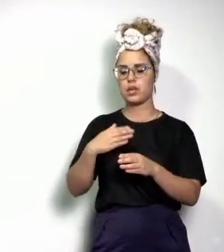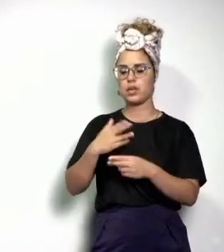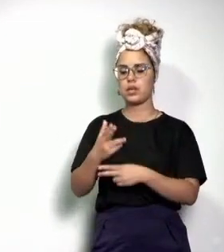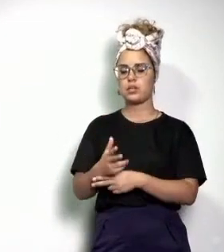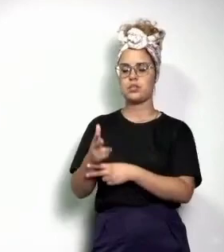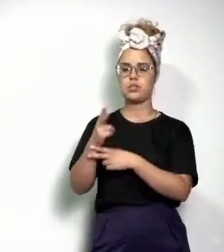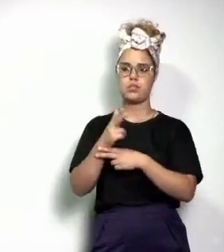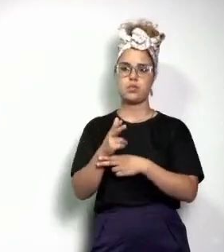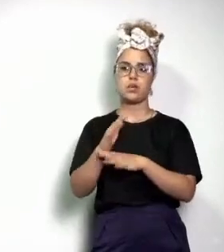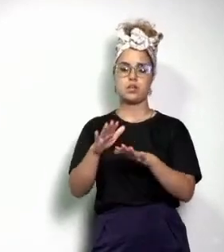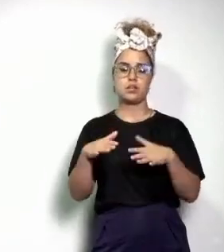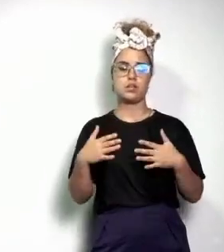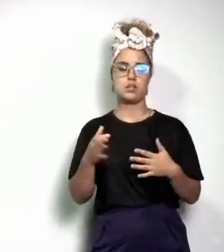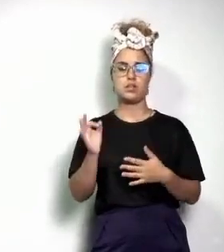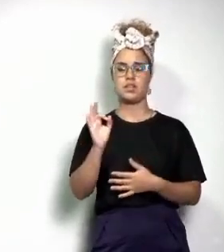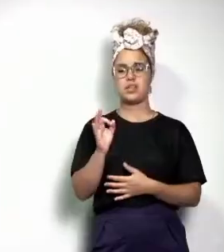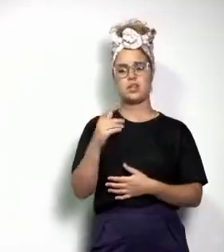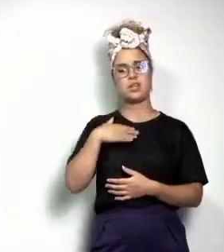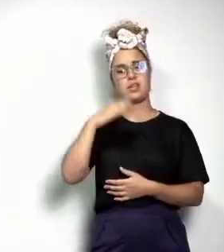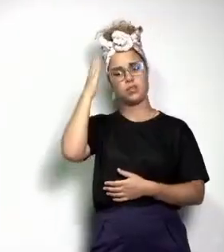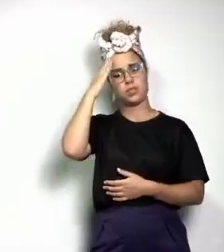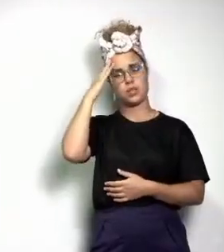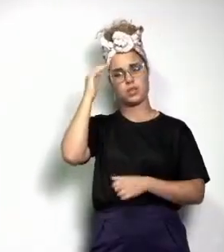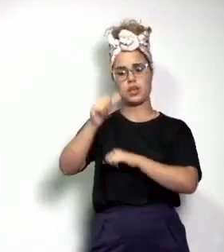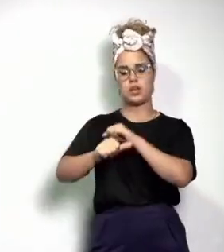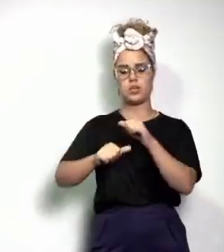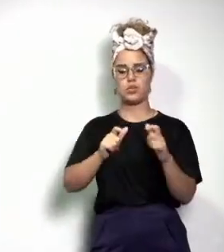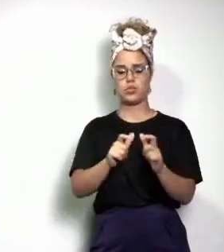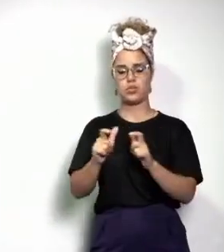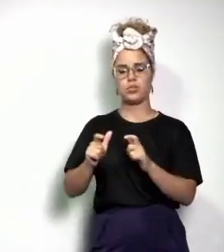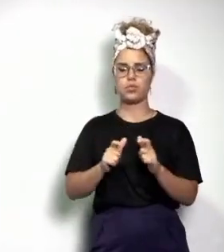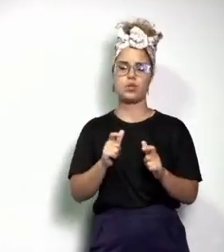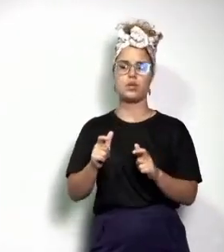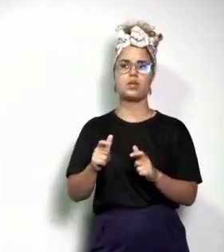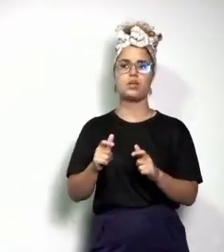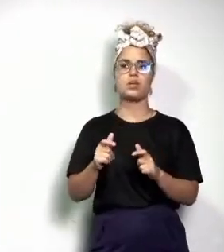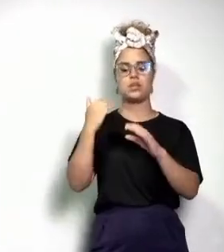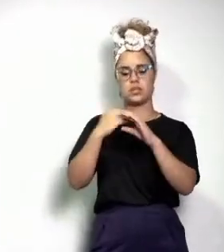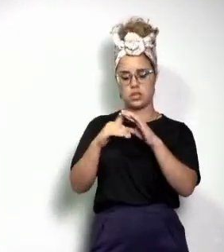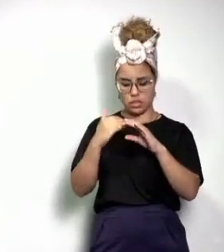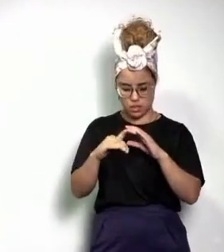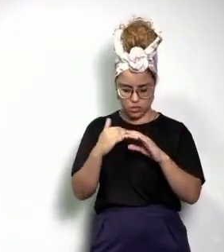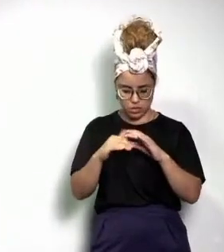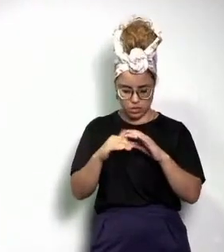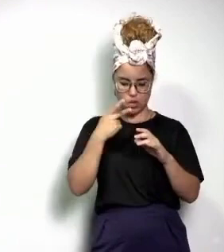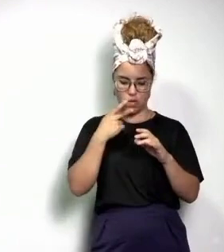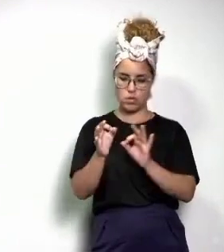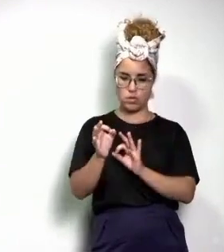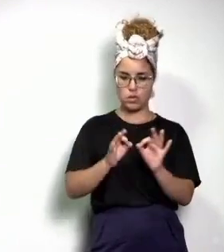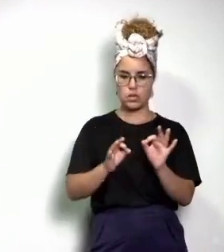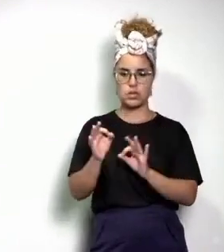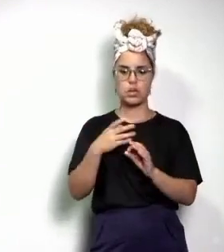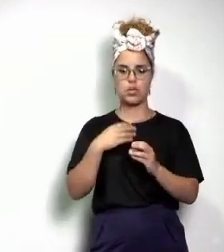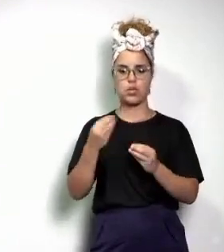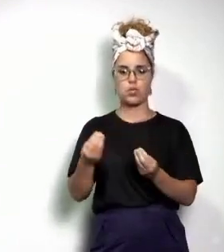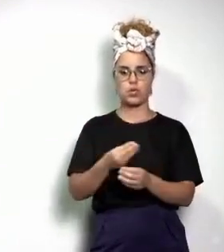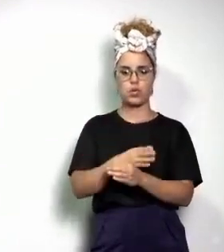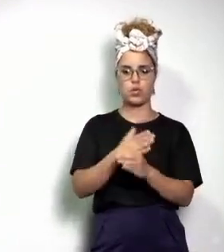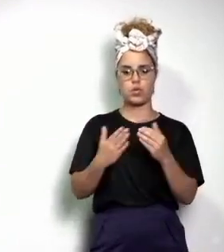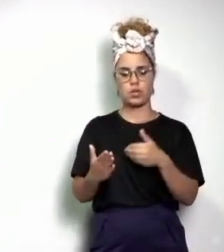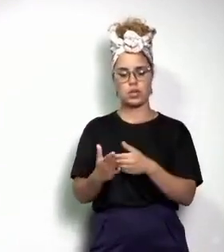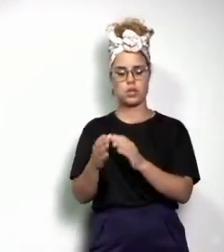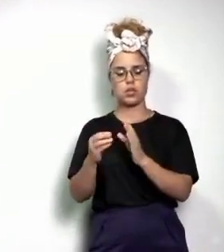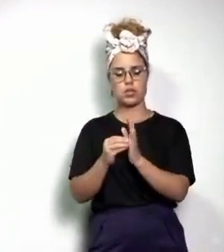Então, provavelmente, a gente vai repensar alguns lugares de estar transmissor, ou de estar monitor, ou como encaixar algumas